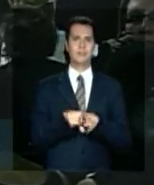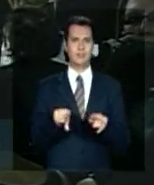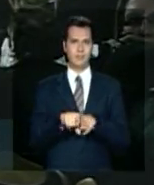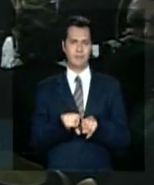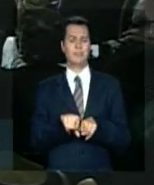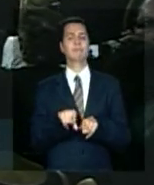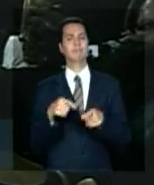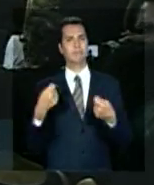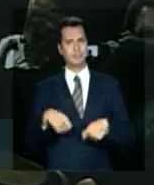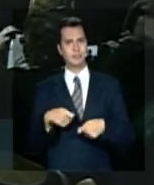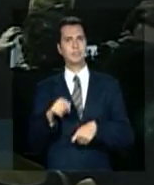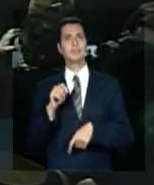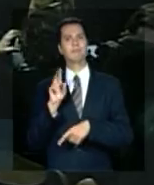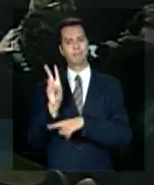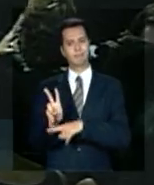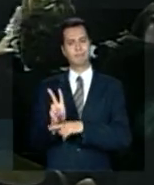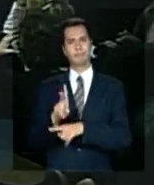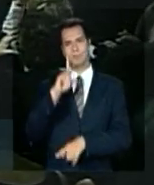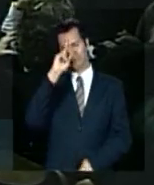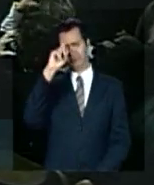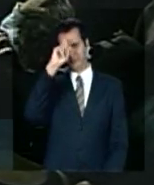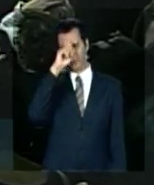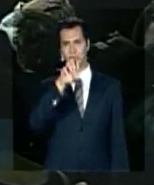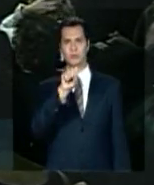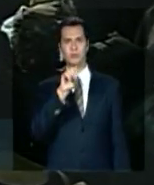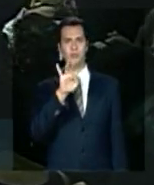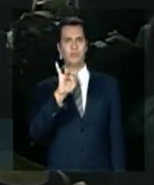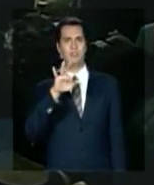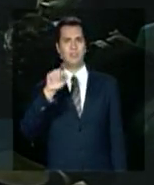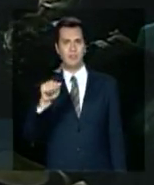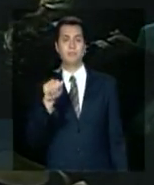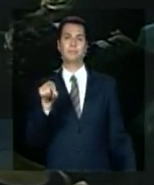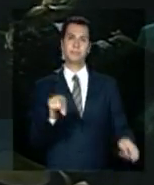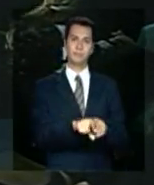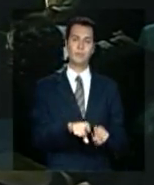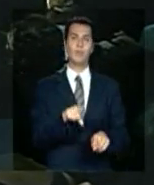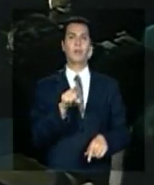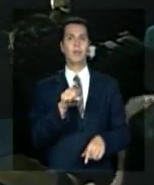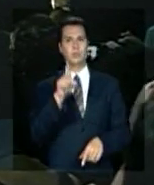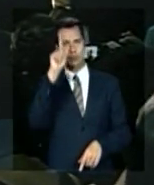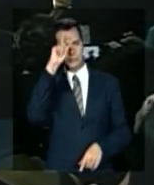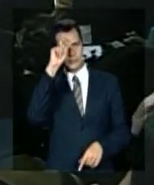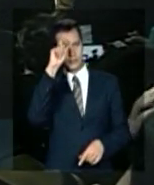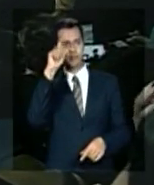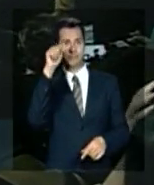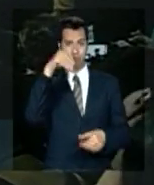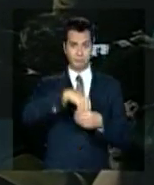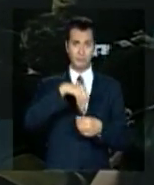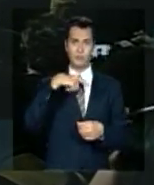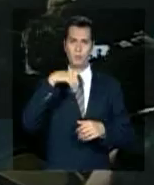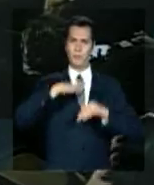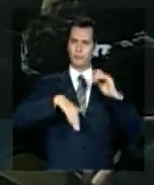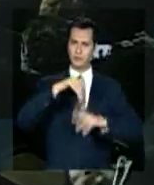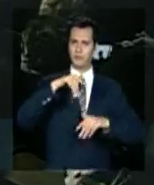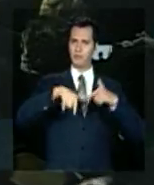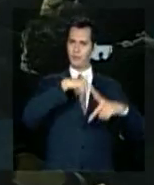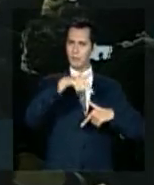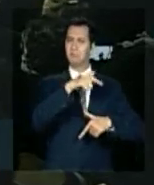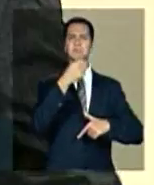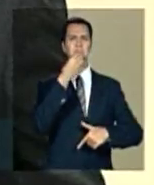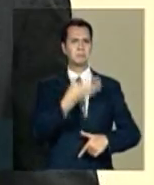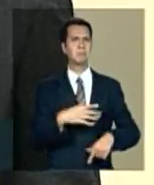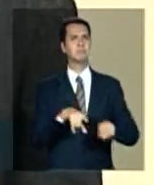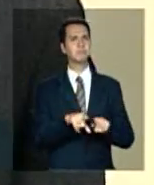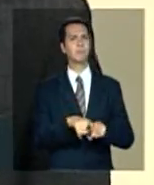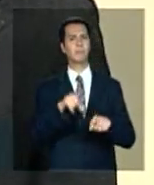os médicos médicas enfermeiros e cuidadores né e sobretudo a gestantes participam os membros do Conselho que